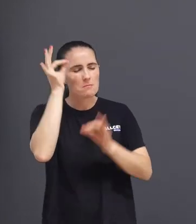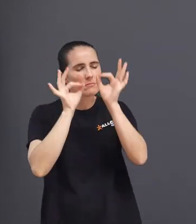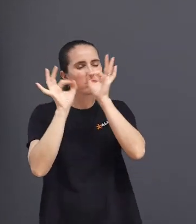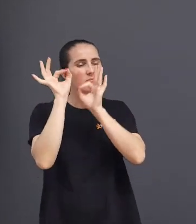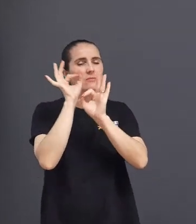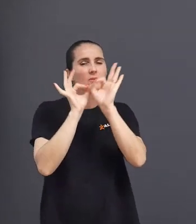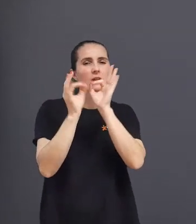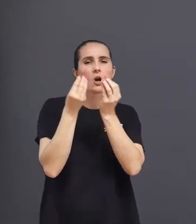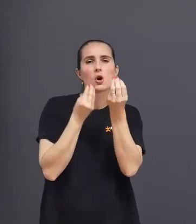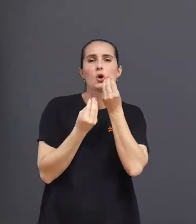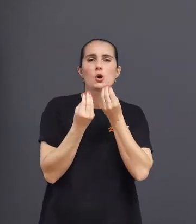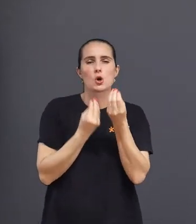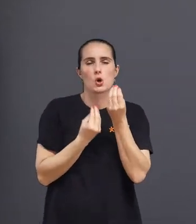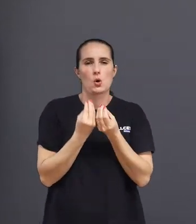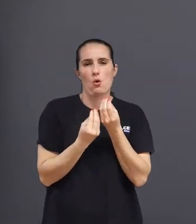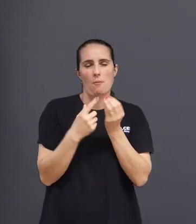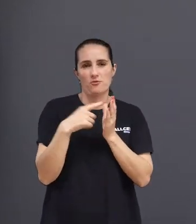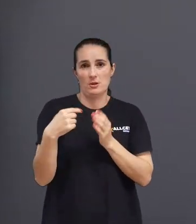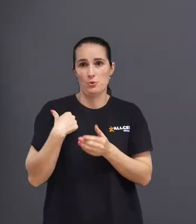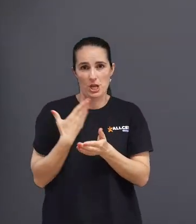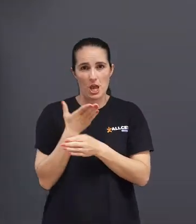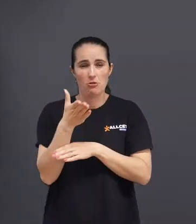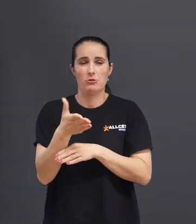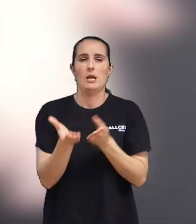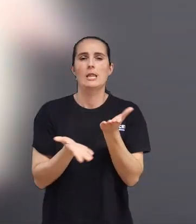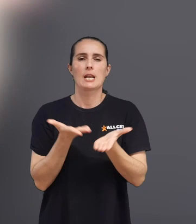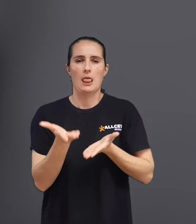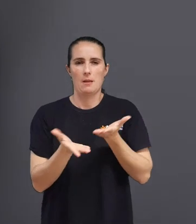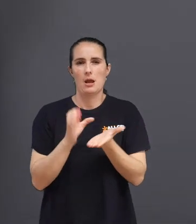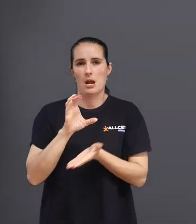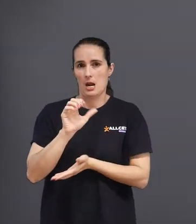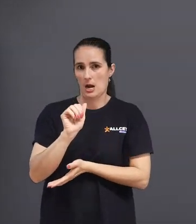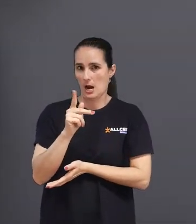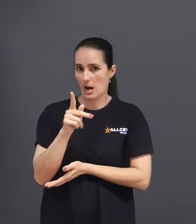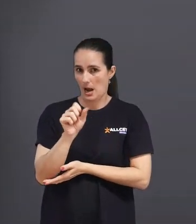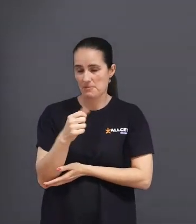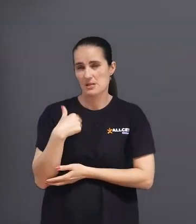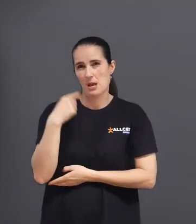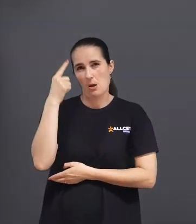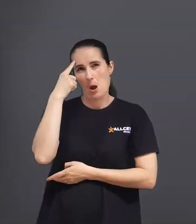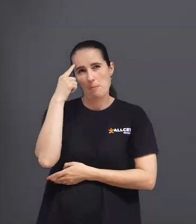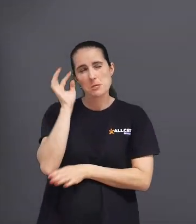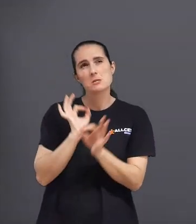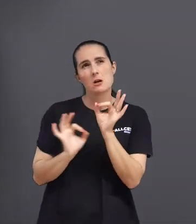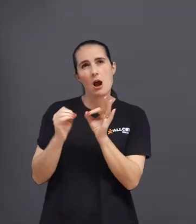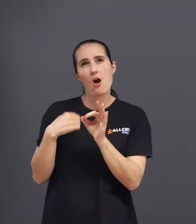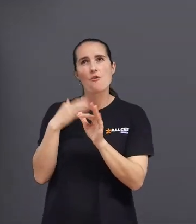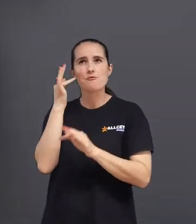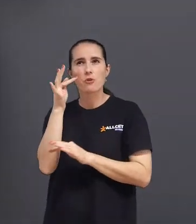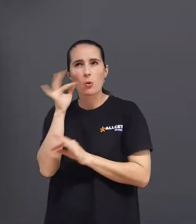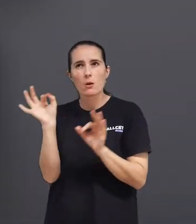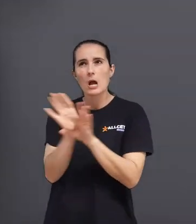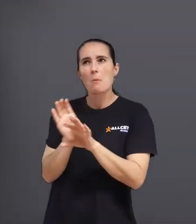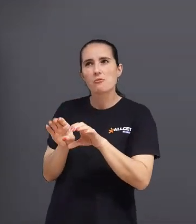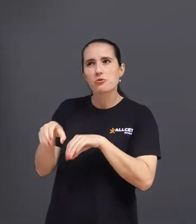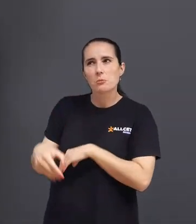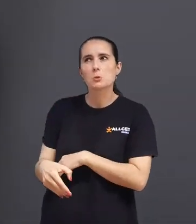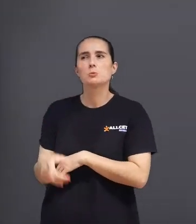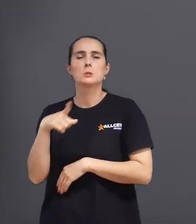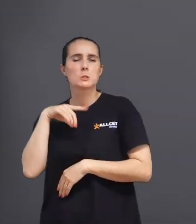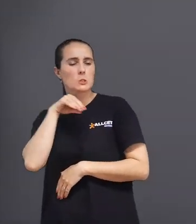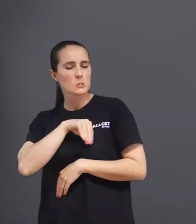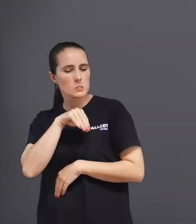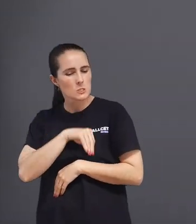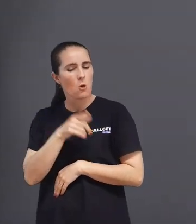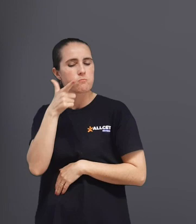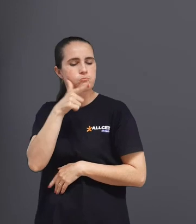não podiam me ajudar porque, somando com a renda dele, a minha renda e a dele, extrapolava a renda